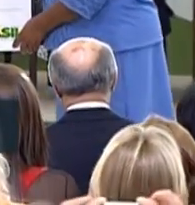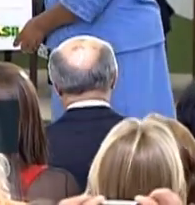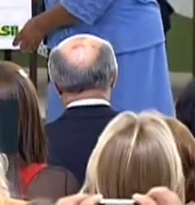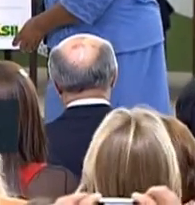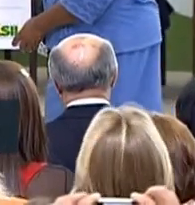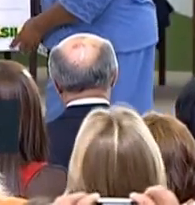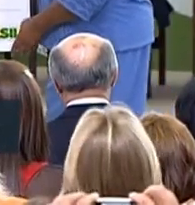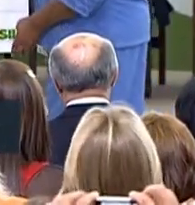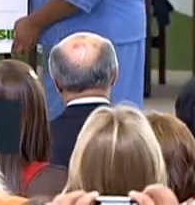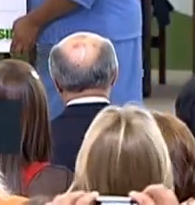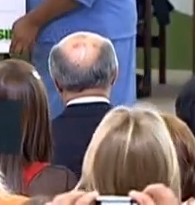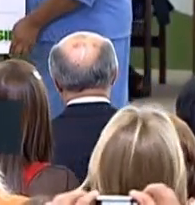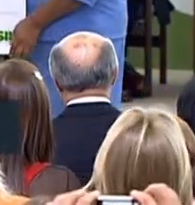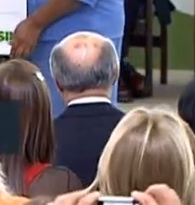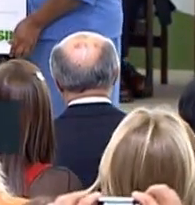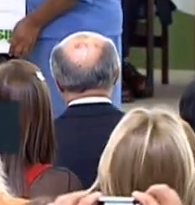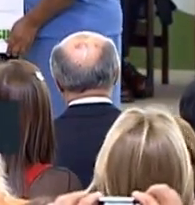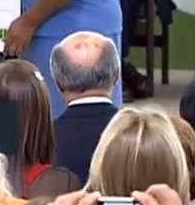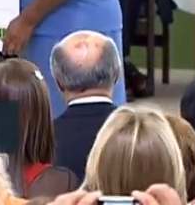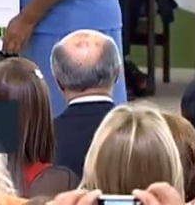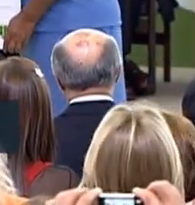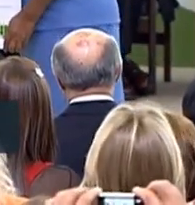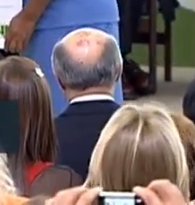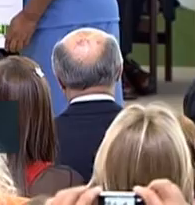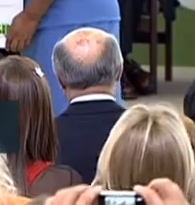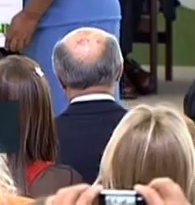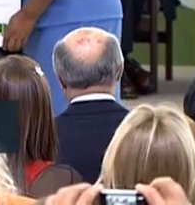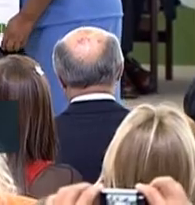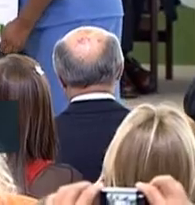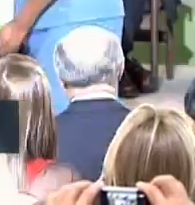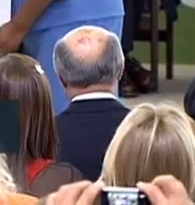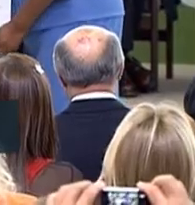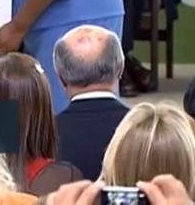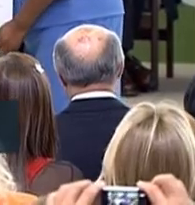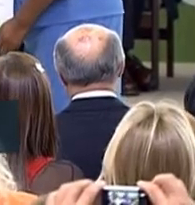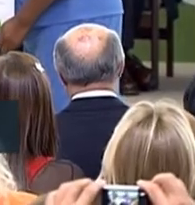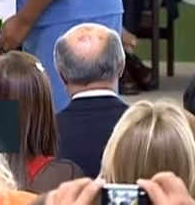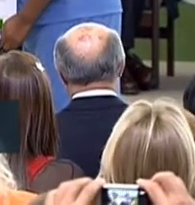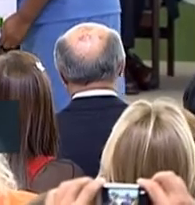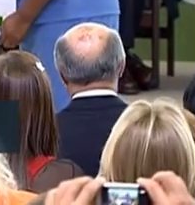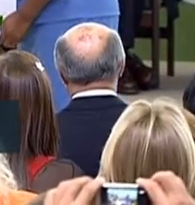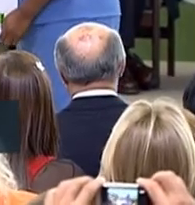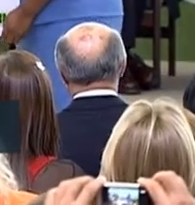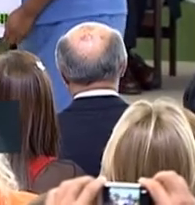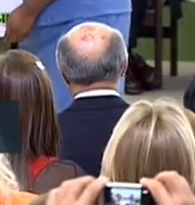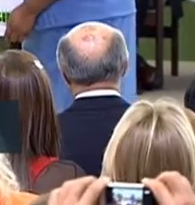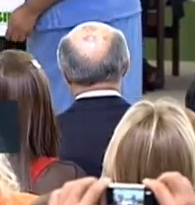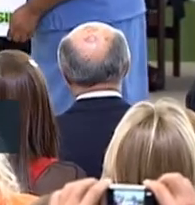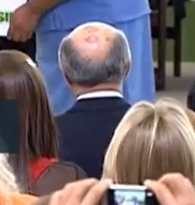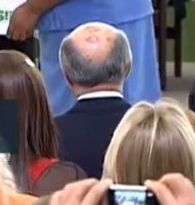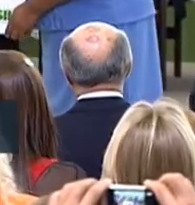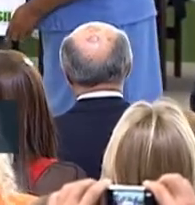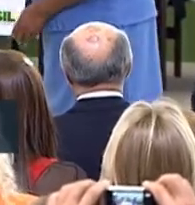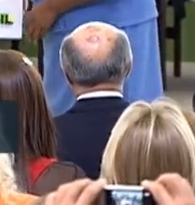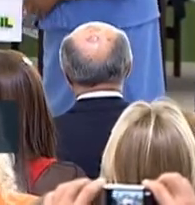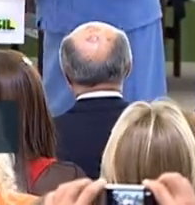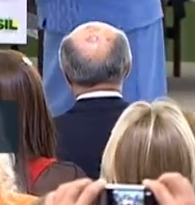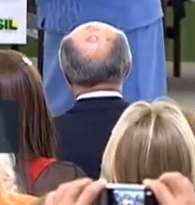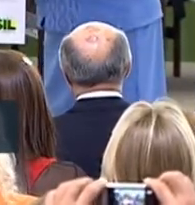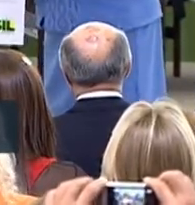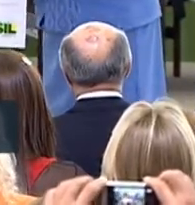e Furiosos Oi como posso ligar aquela hora E aí